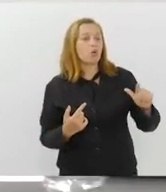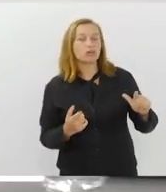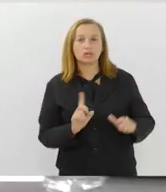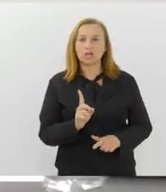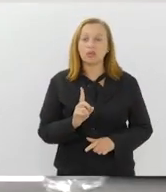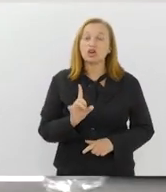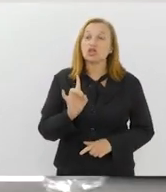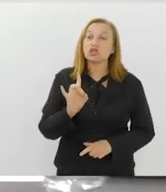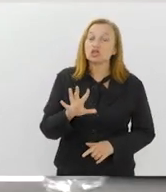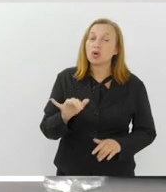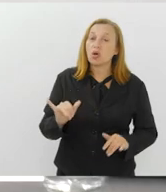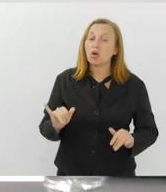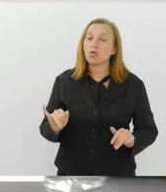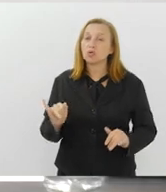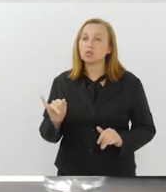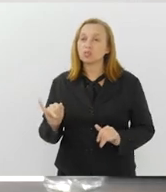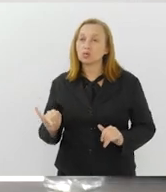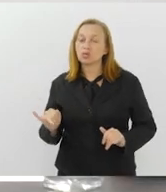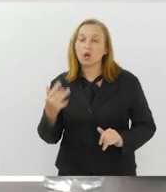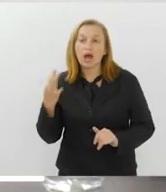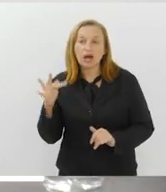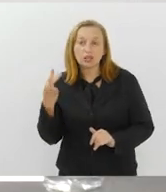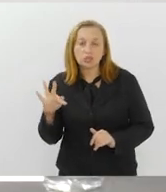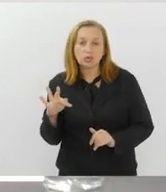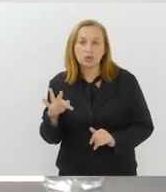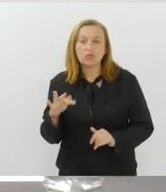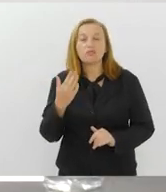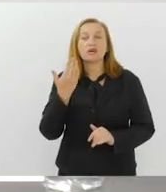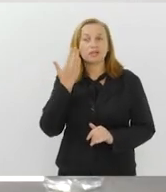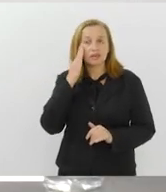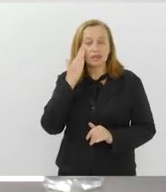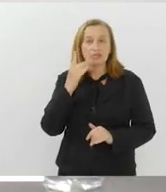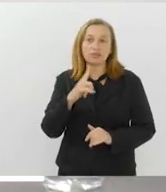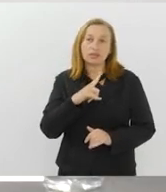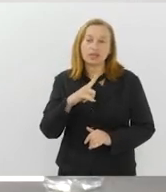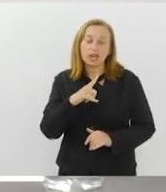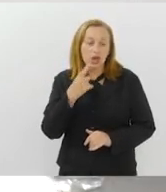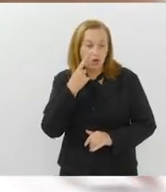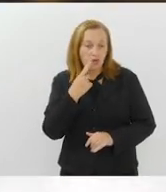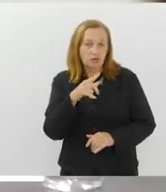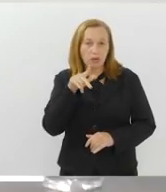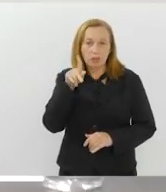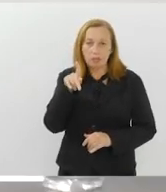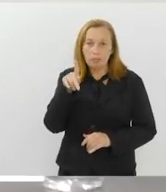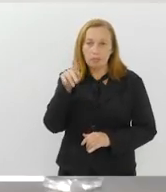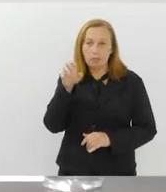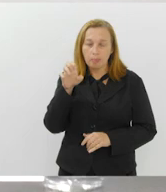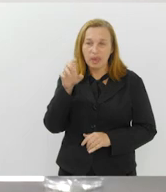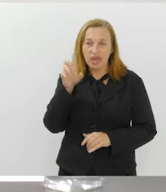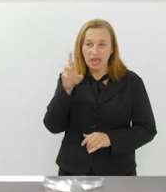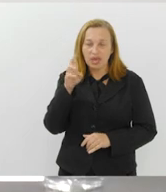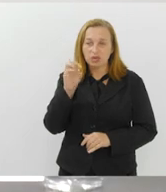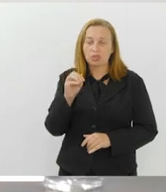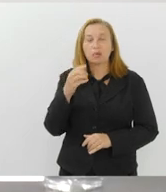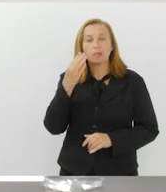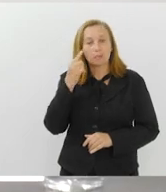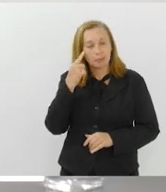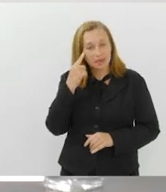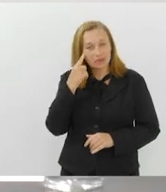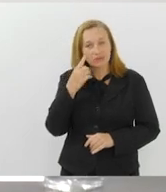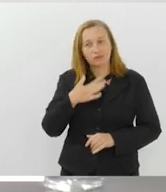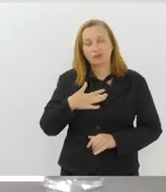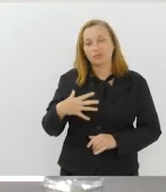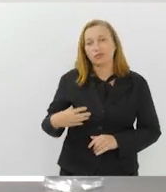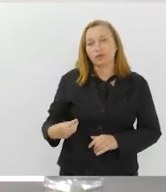dor gera compreensão. E aí eu olho ali o Pedro, né, eu penso no meu filho,